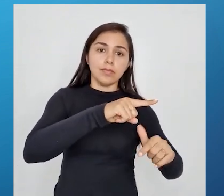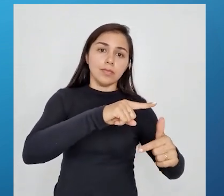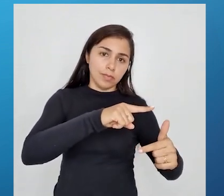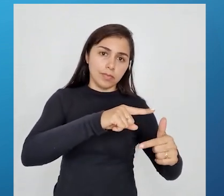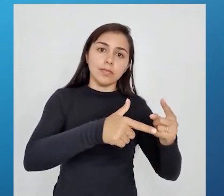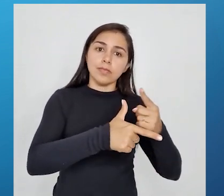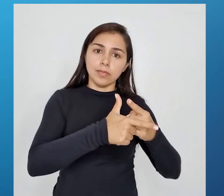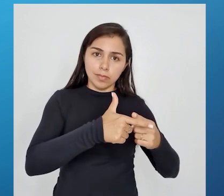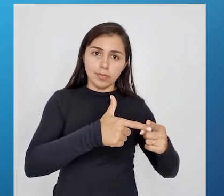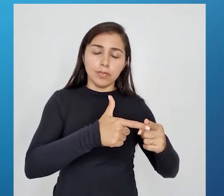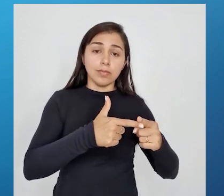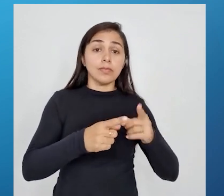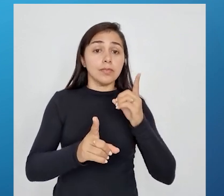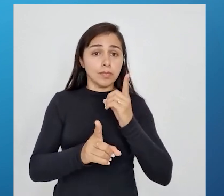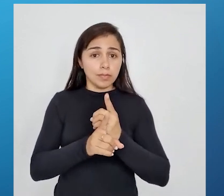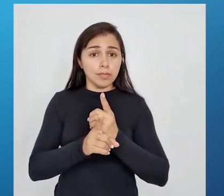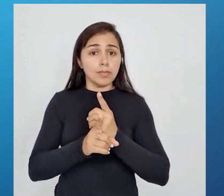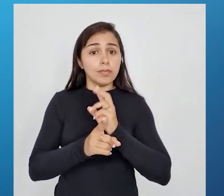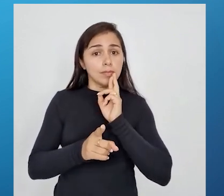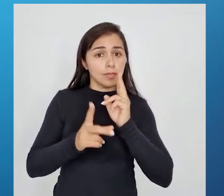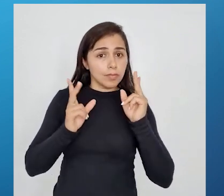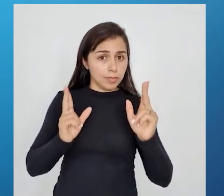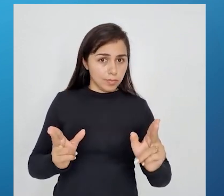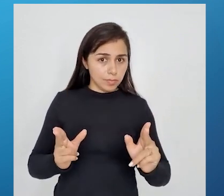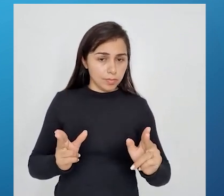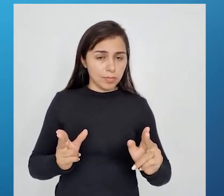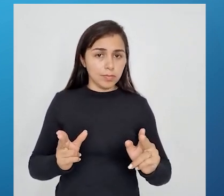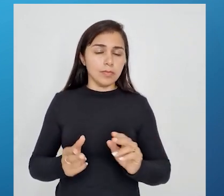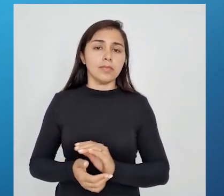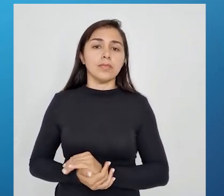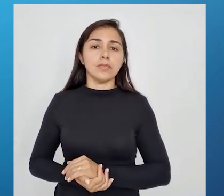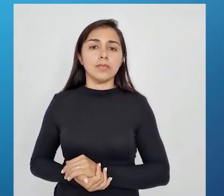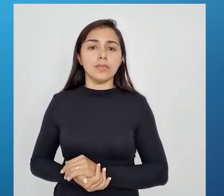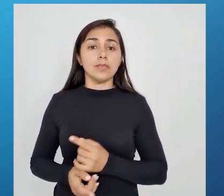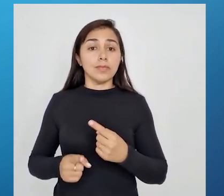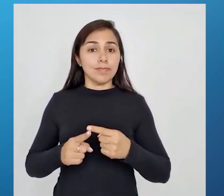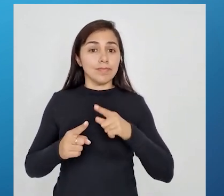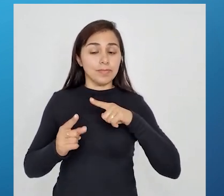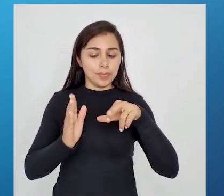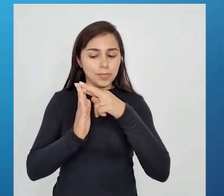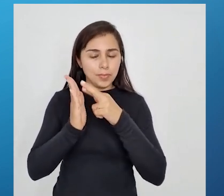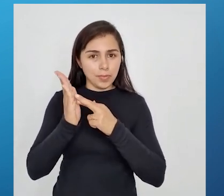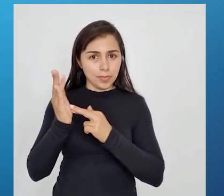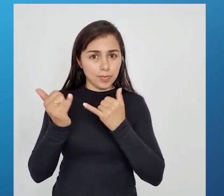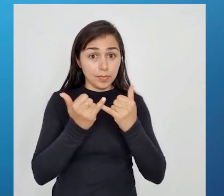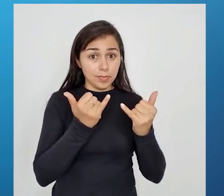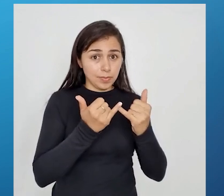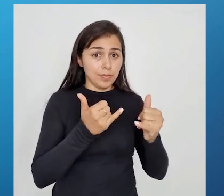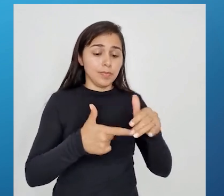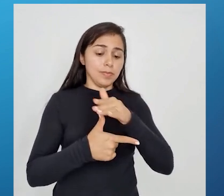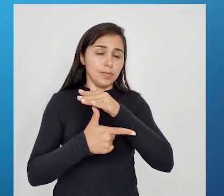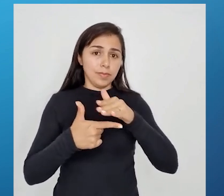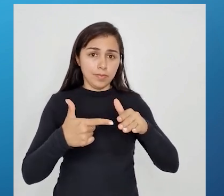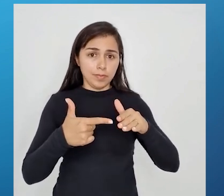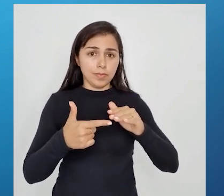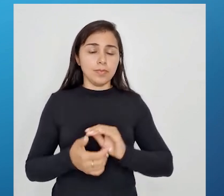de triângulos daquele modelo, pelas nossas regras de semelhança de triângulo,